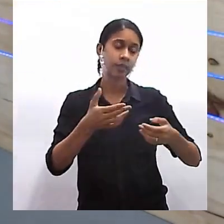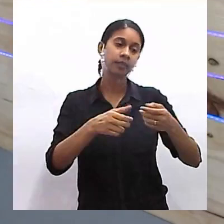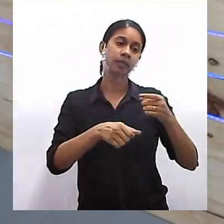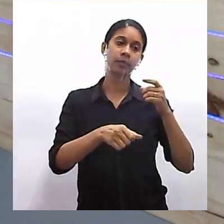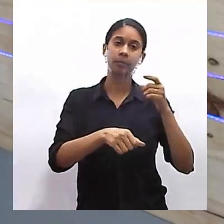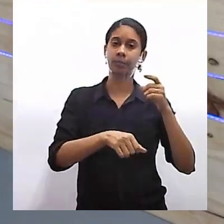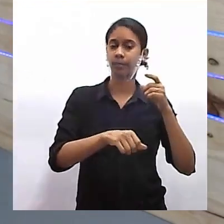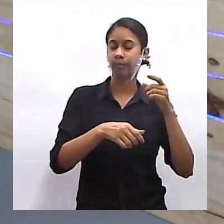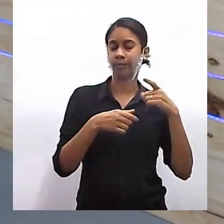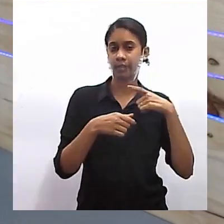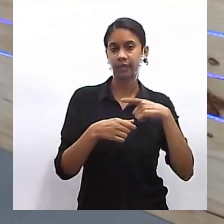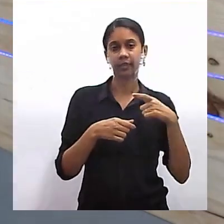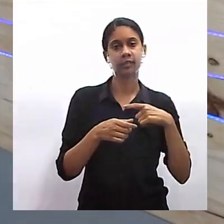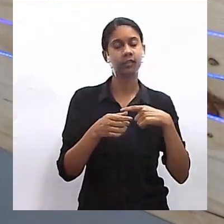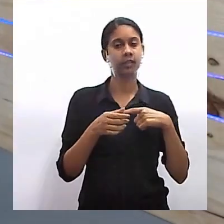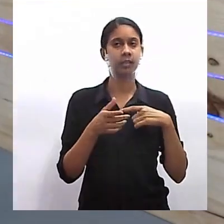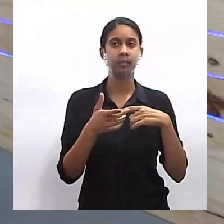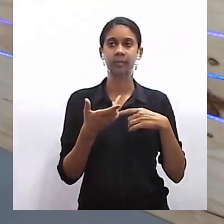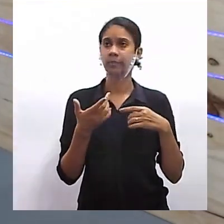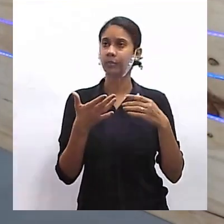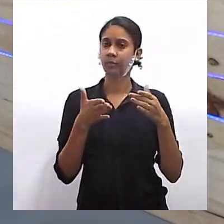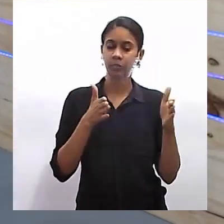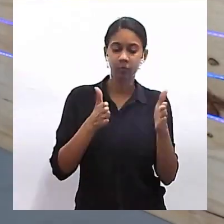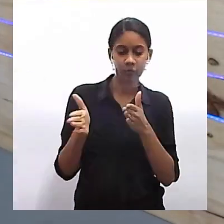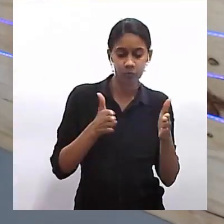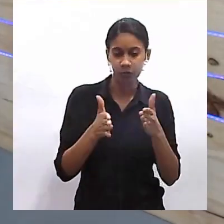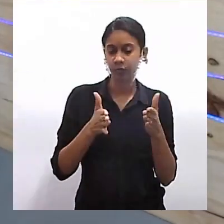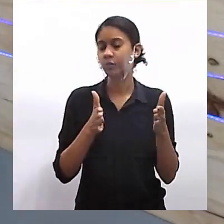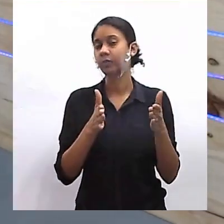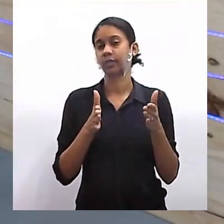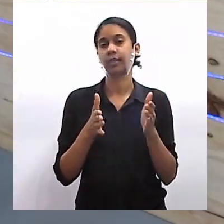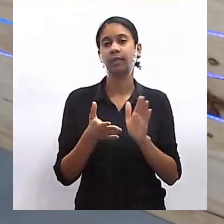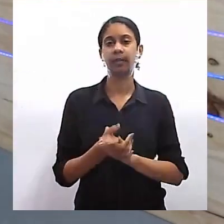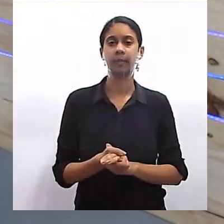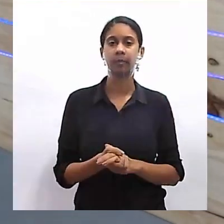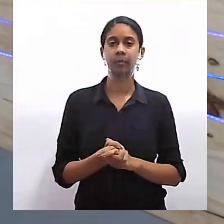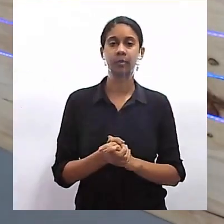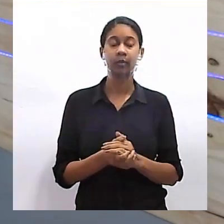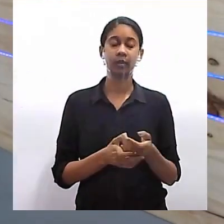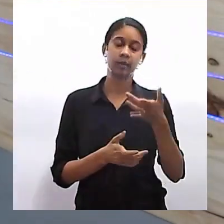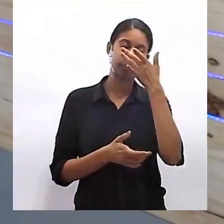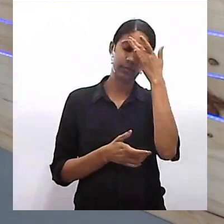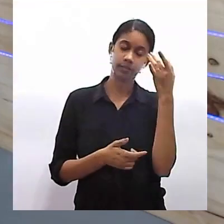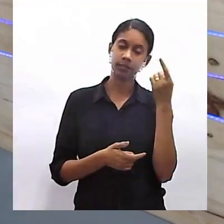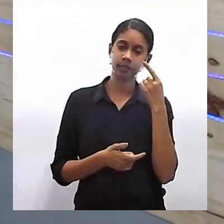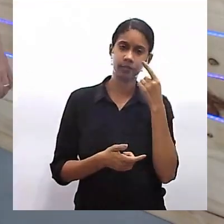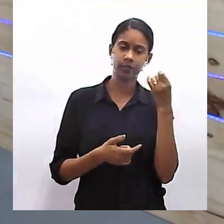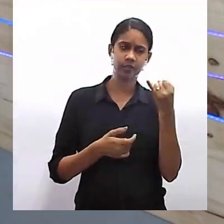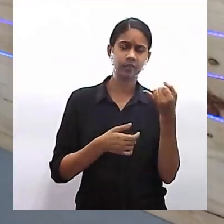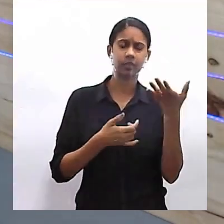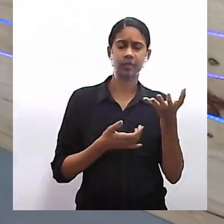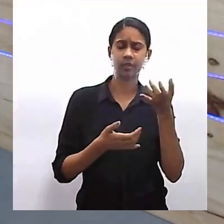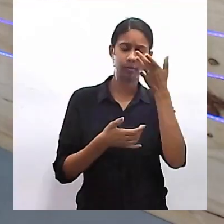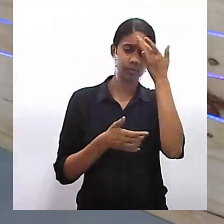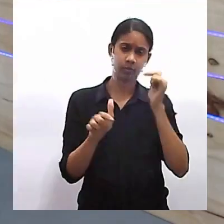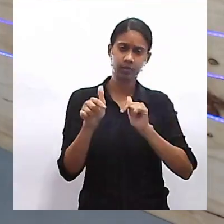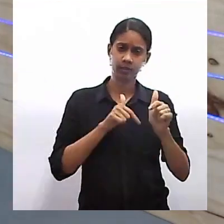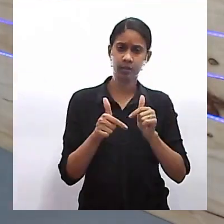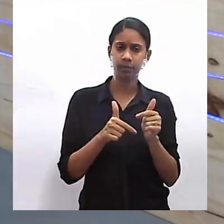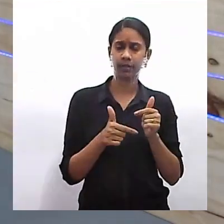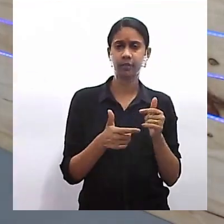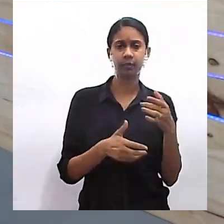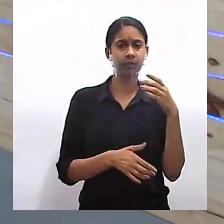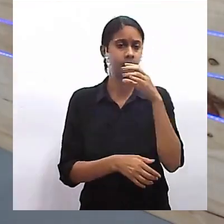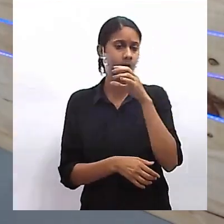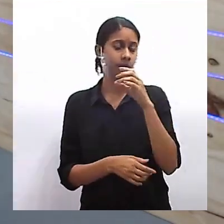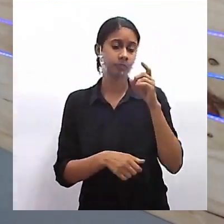de mão de obra, né? Se é algo para ser temporário, se é para atingir uma